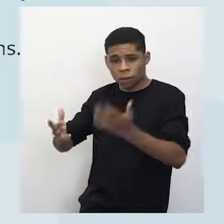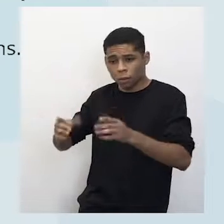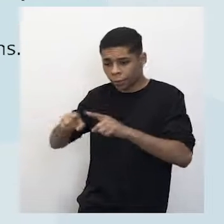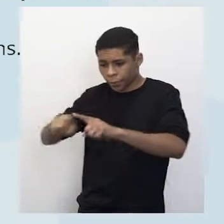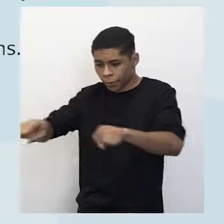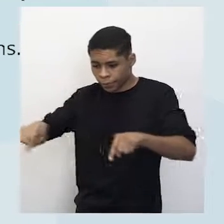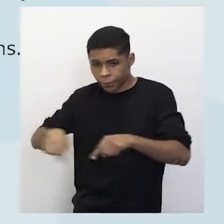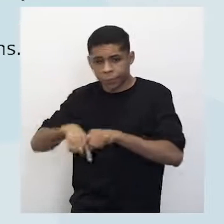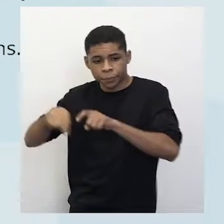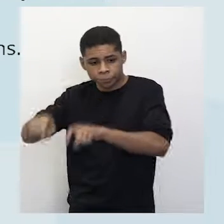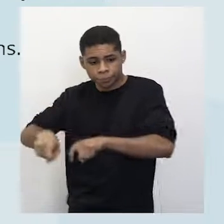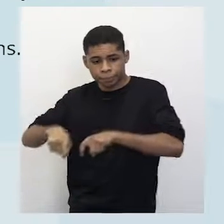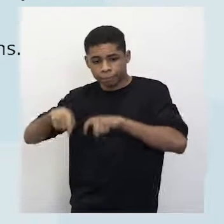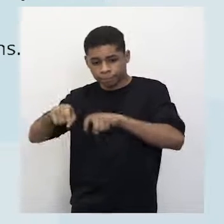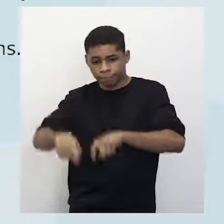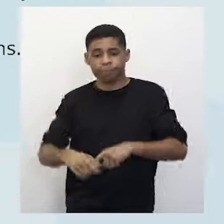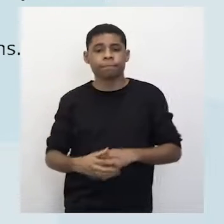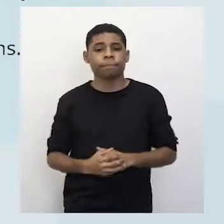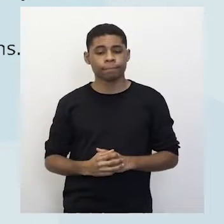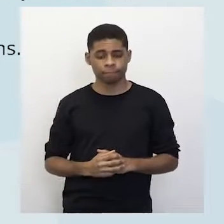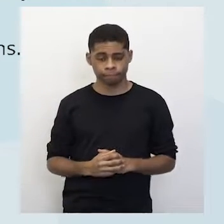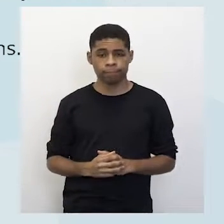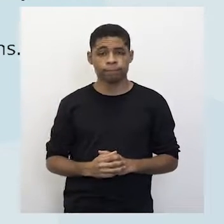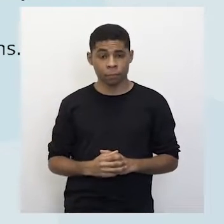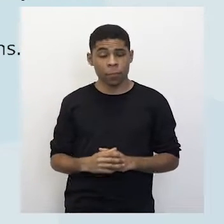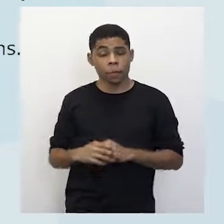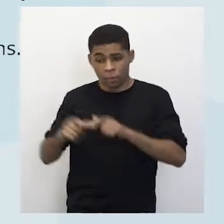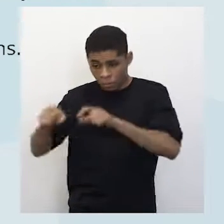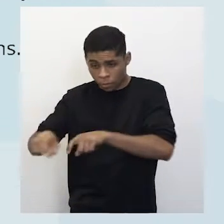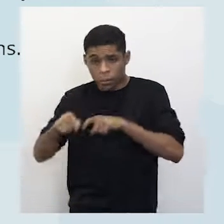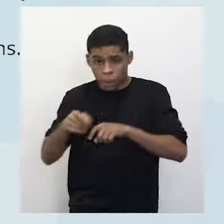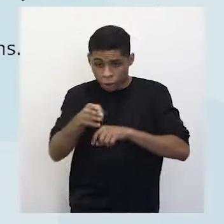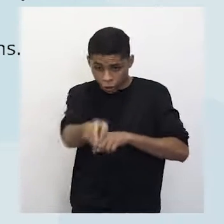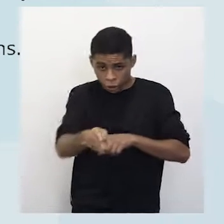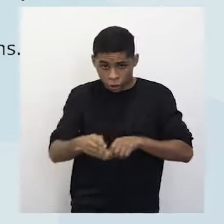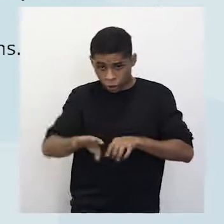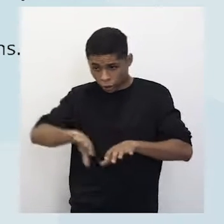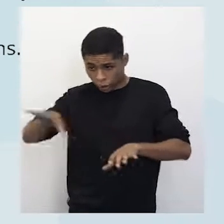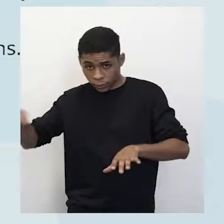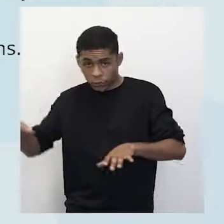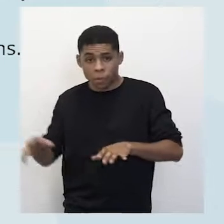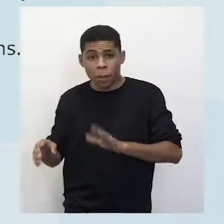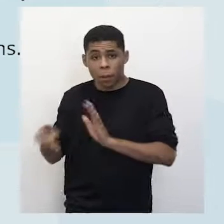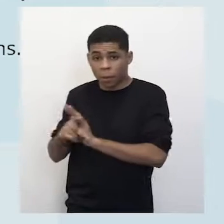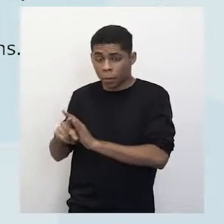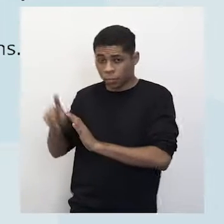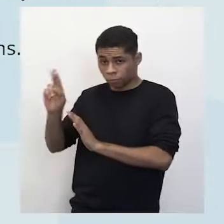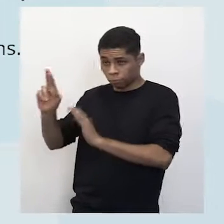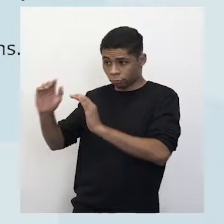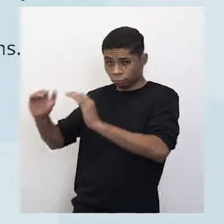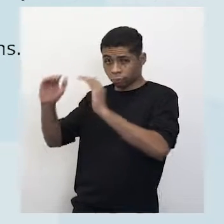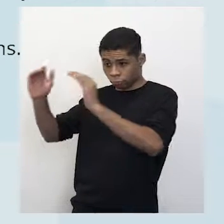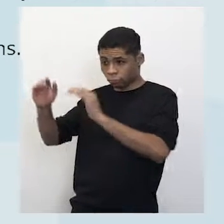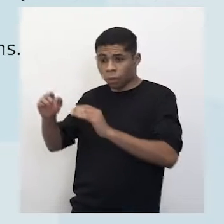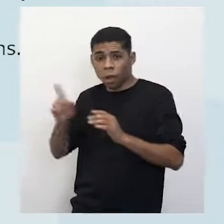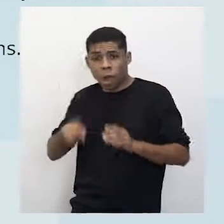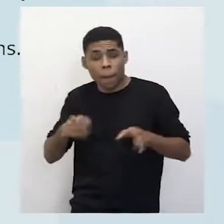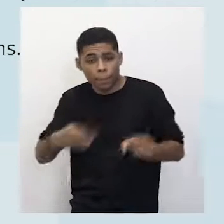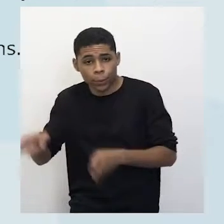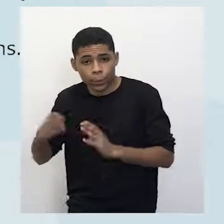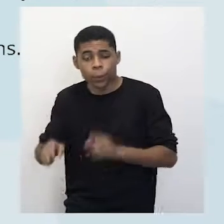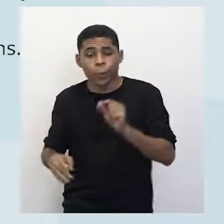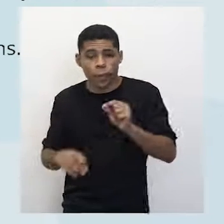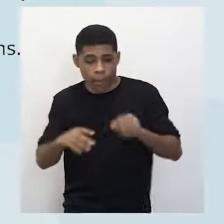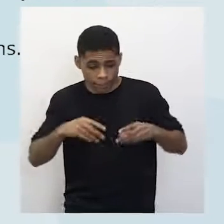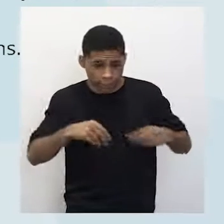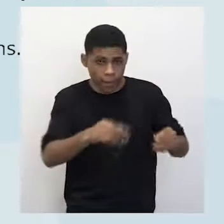cultiváveis, tá? Essas áreas cultiváveis se dividiam em manso senhorial, cuja produção dessas